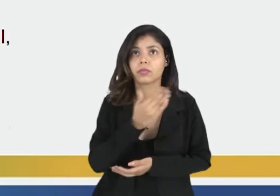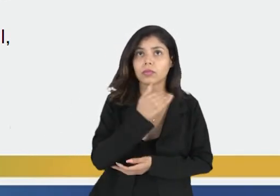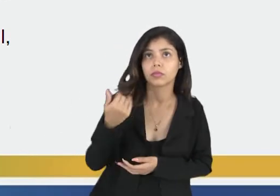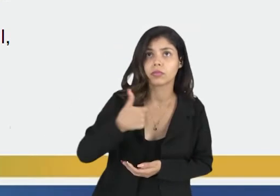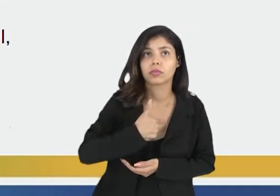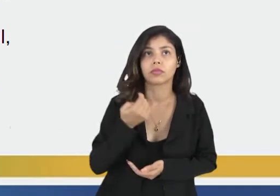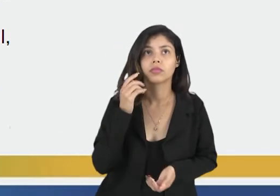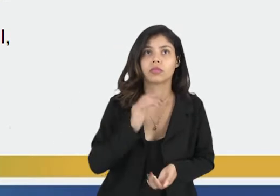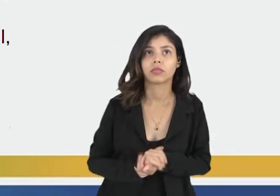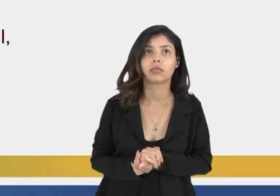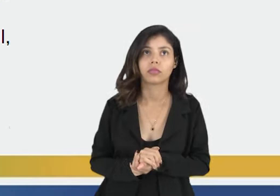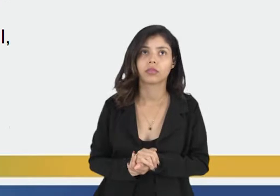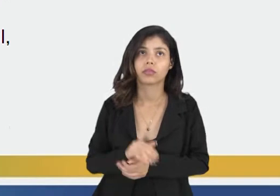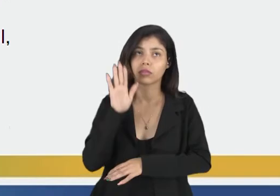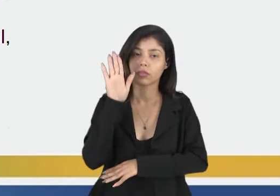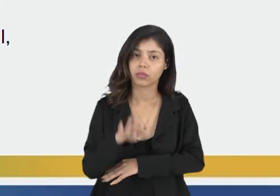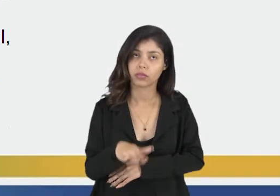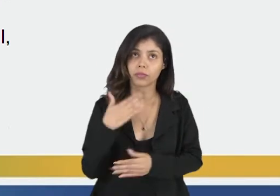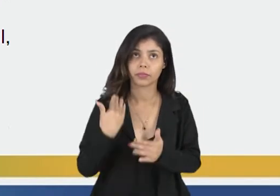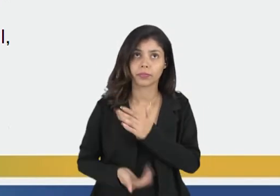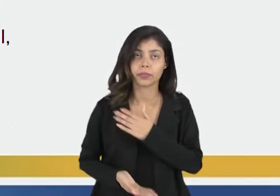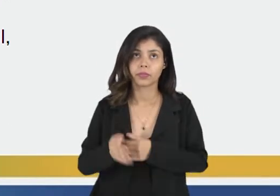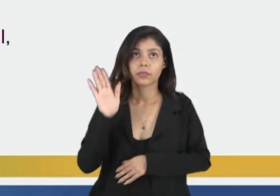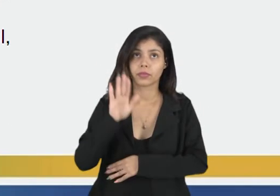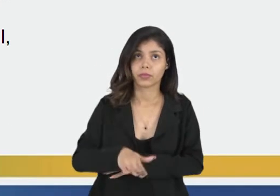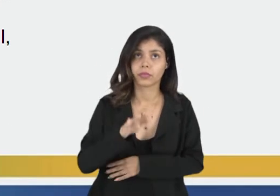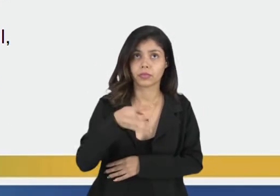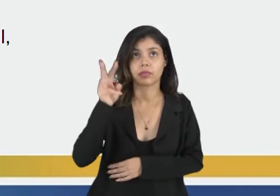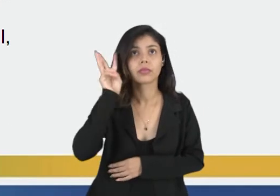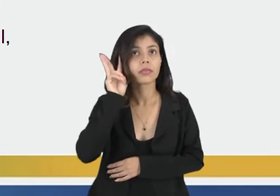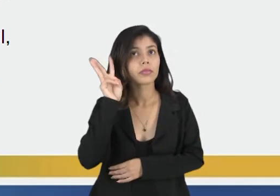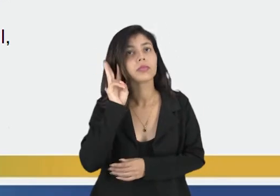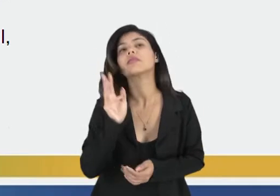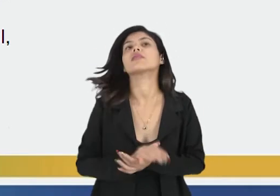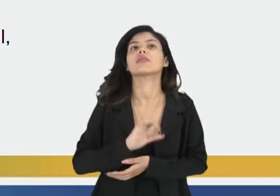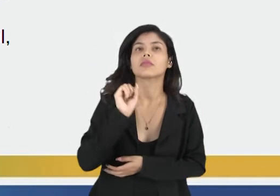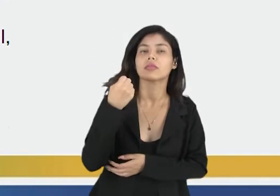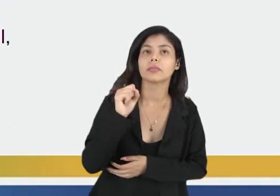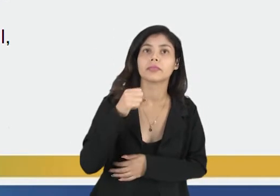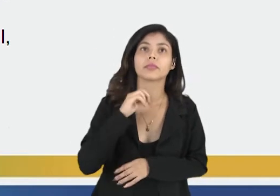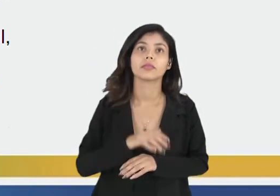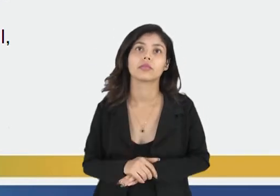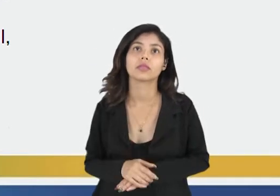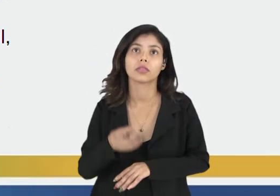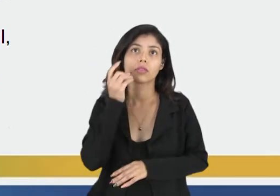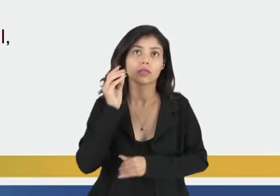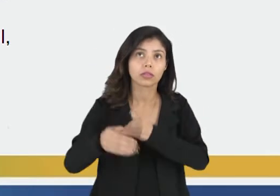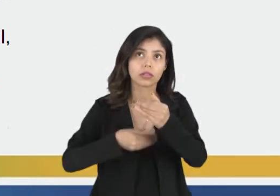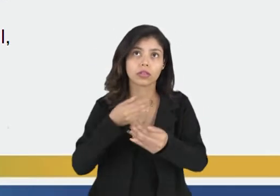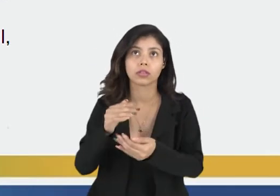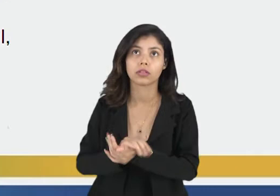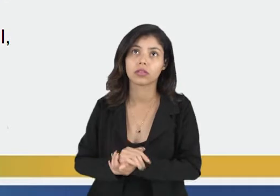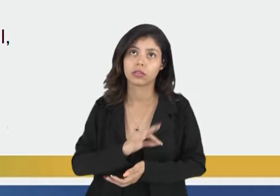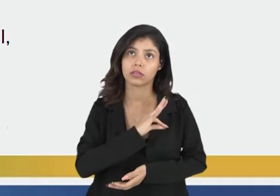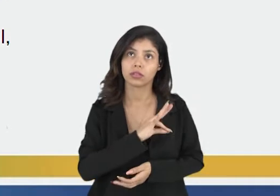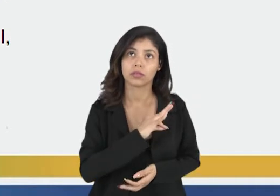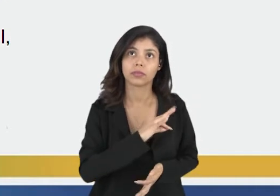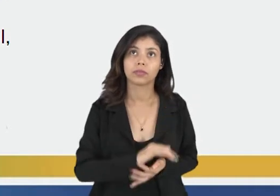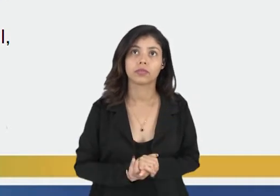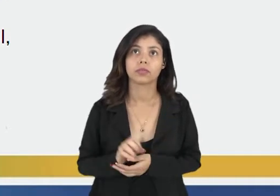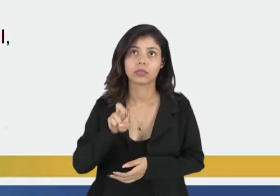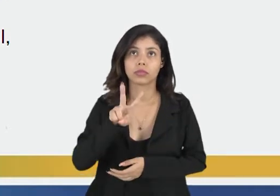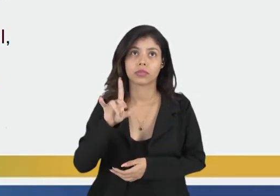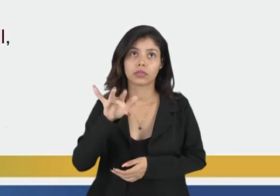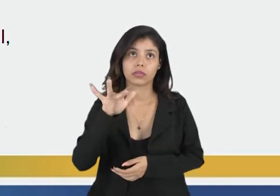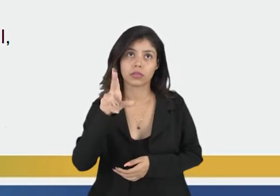meses, morreu atingida por uma bala perdida na tarde desta terça-feira, 8, durante uma operação da Polícia